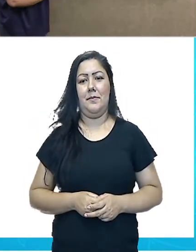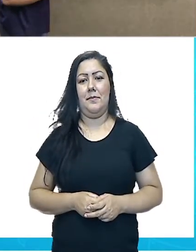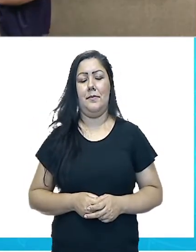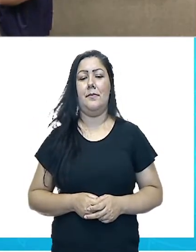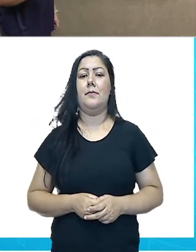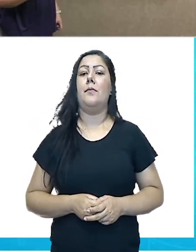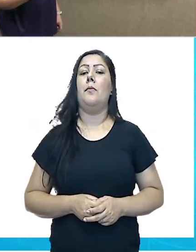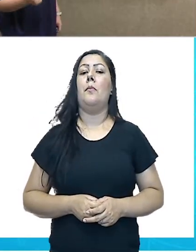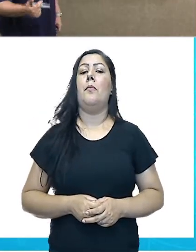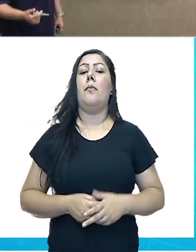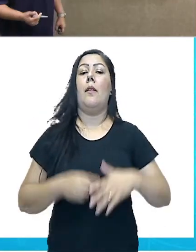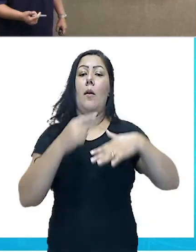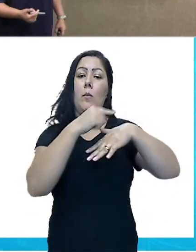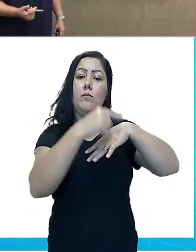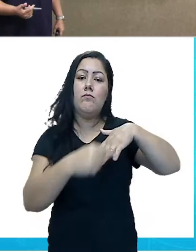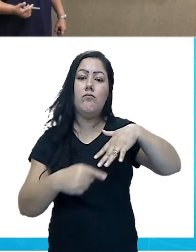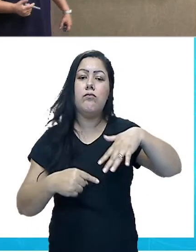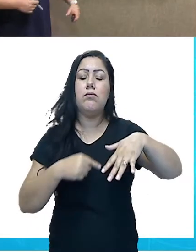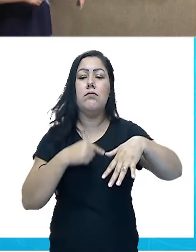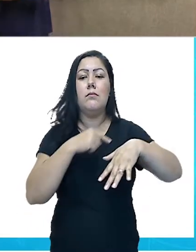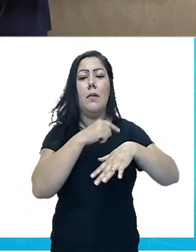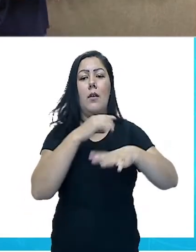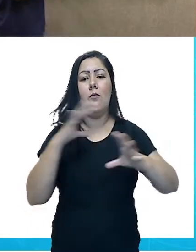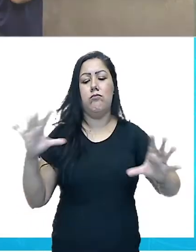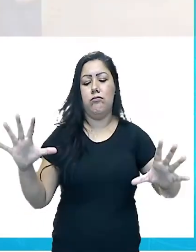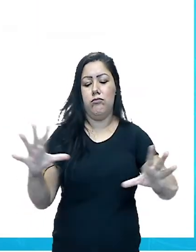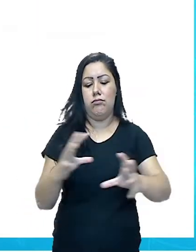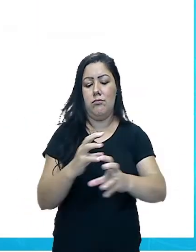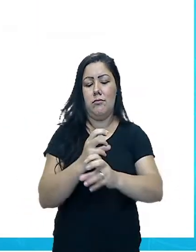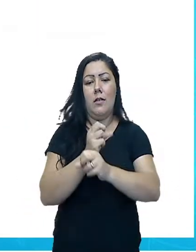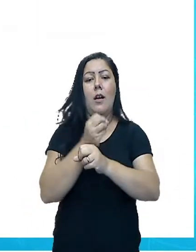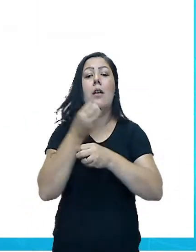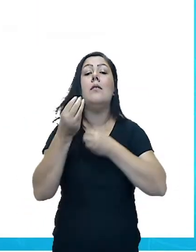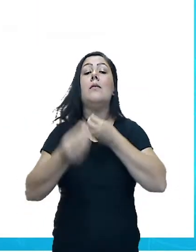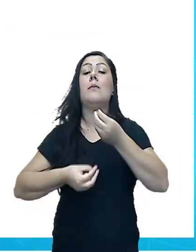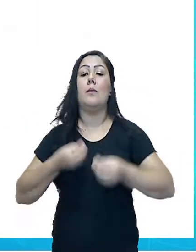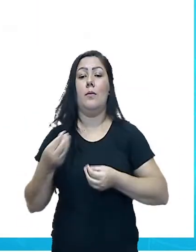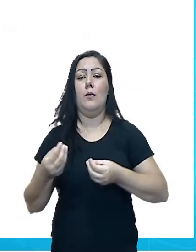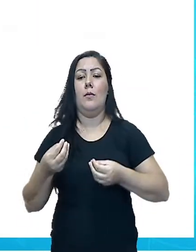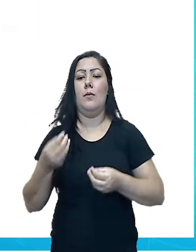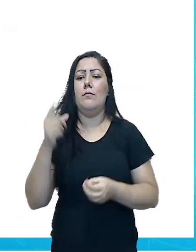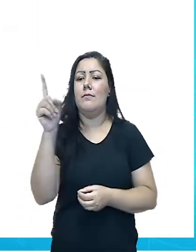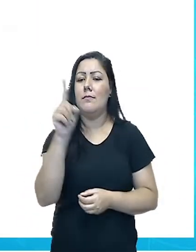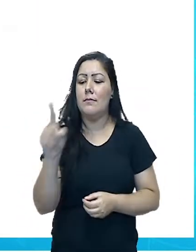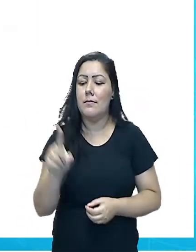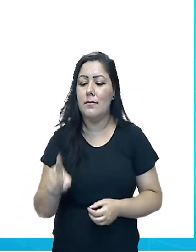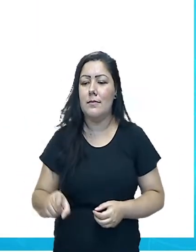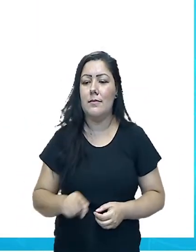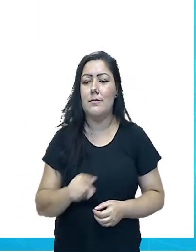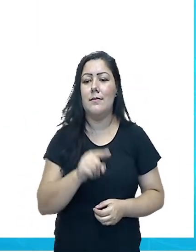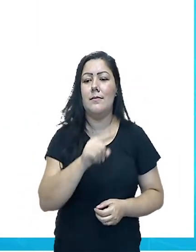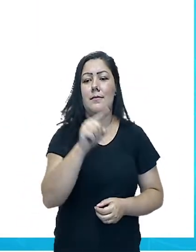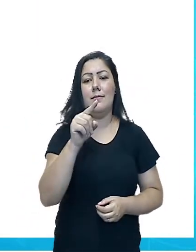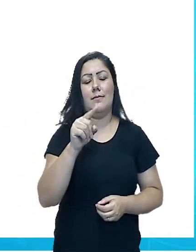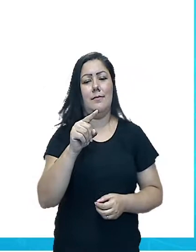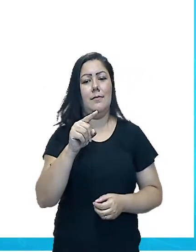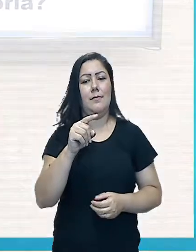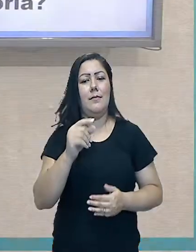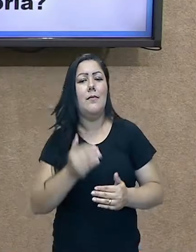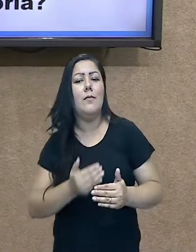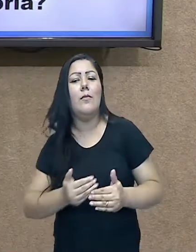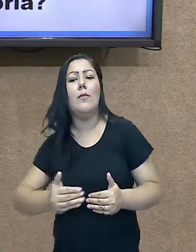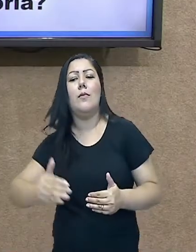foi formado? Como seus contornos foram estabelecidos ao longo da